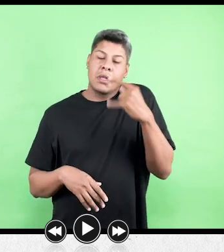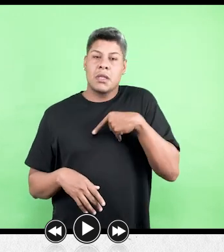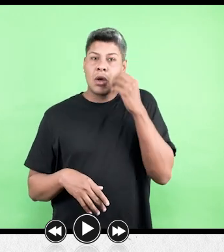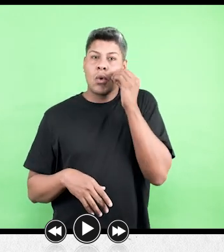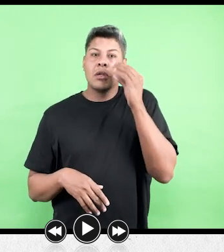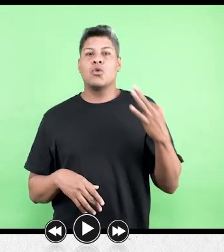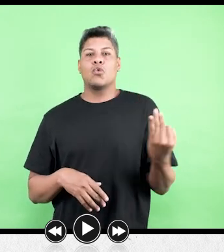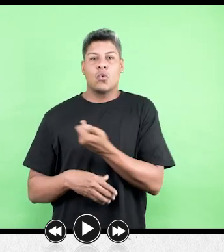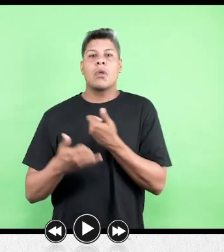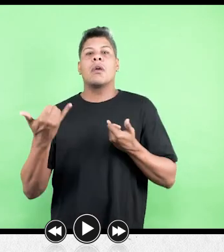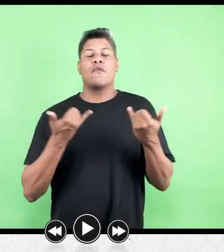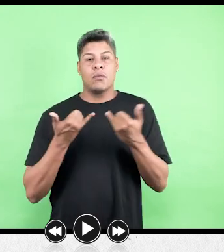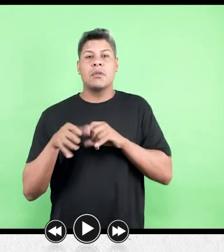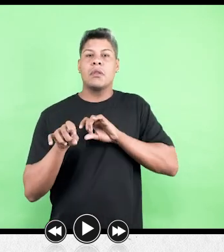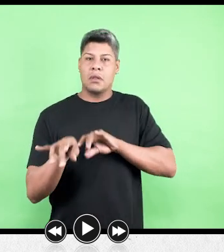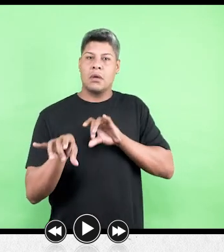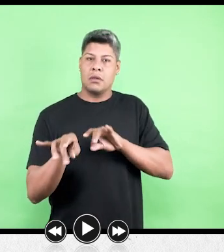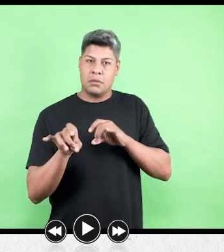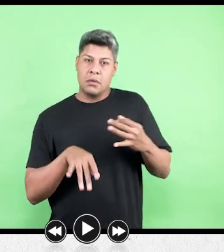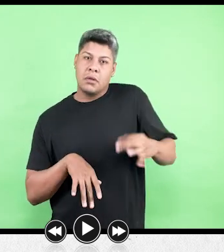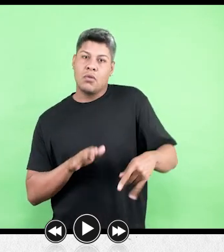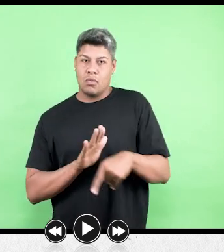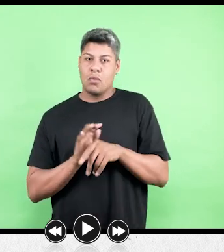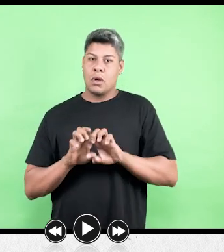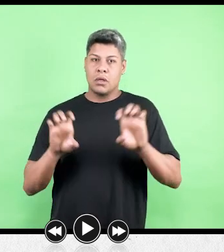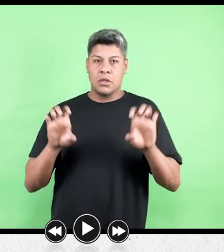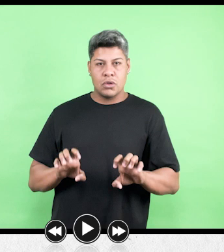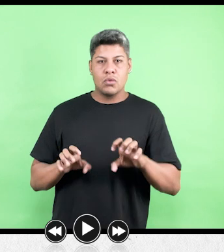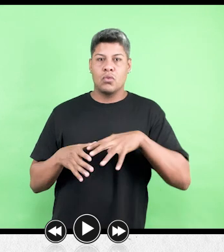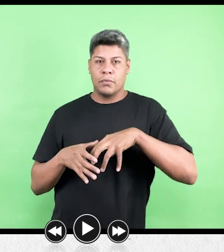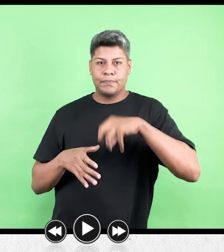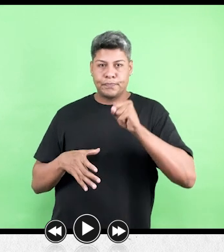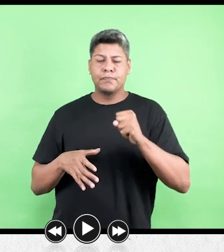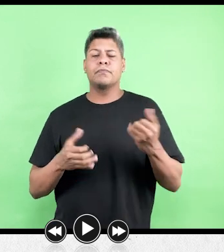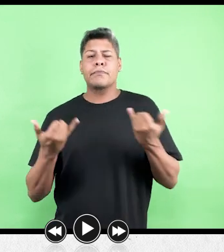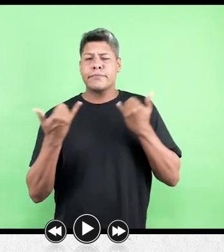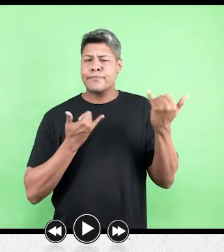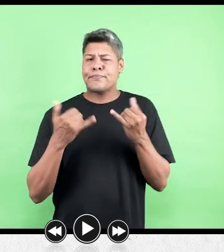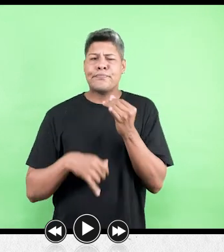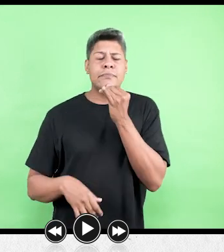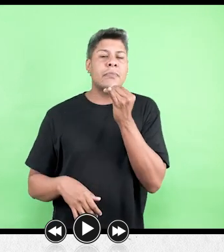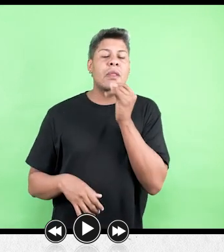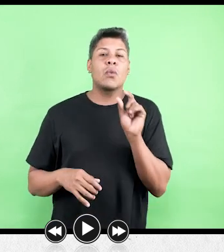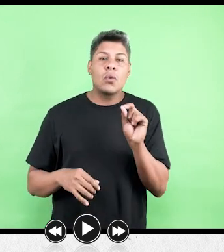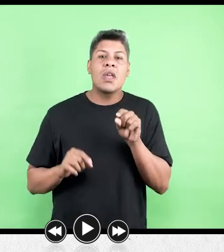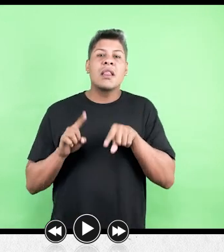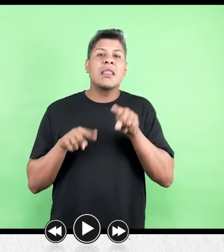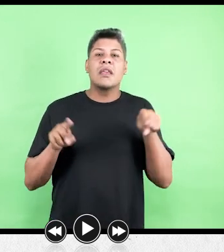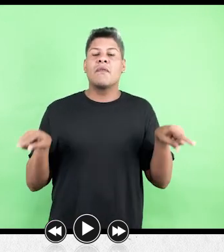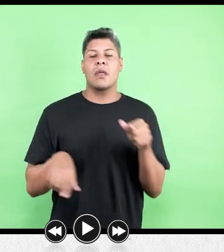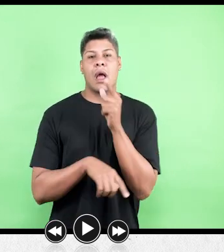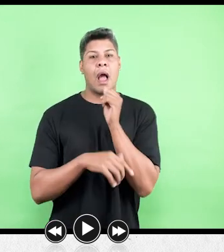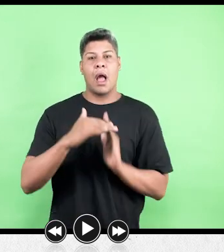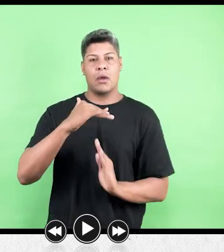conhecimento de todas as informações técnicas daquela infraestrutura de captação, informações como, por exemplo, os níveis máximos de